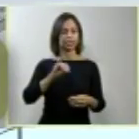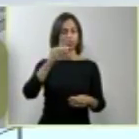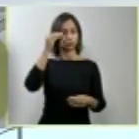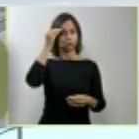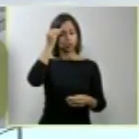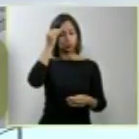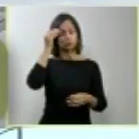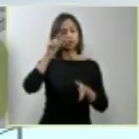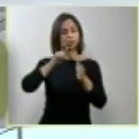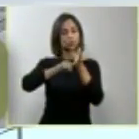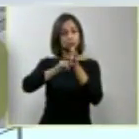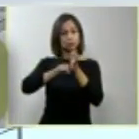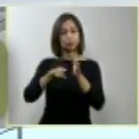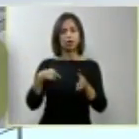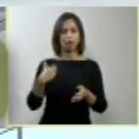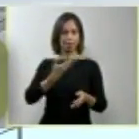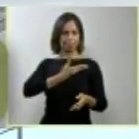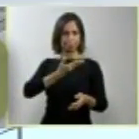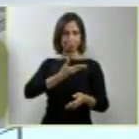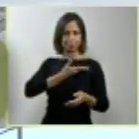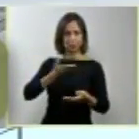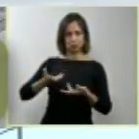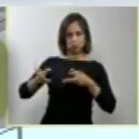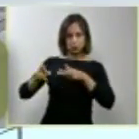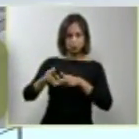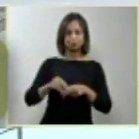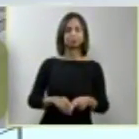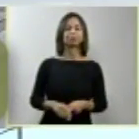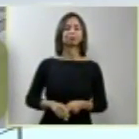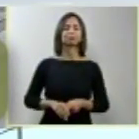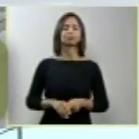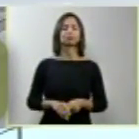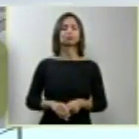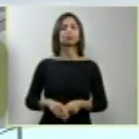colegas aqui presentes, eu penso, ministro